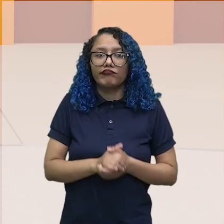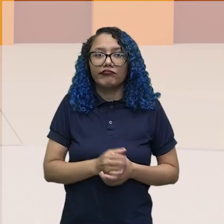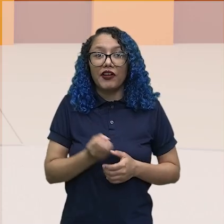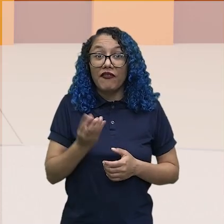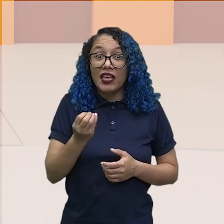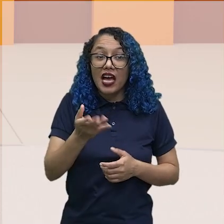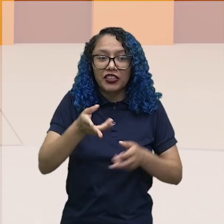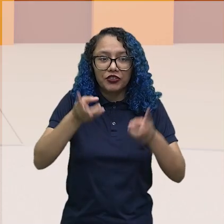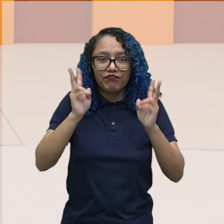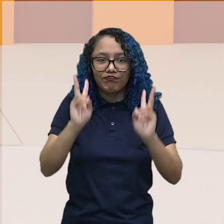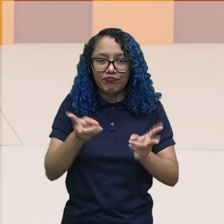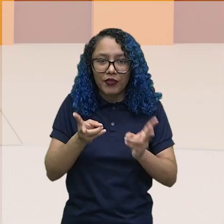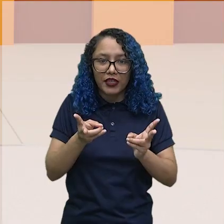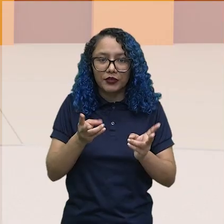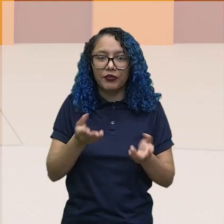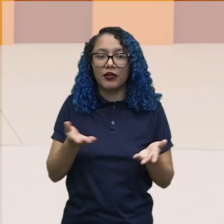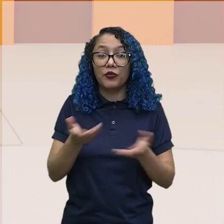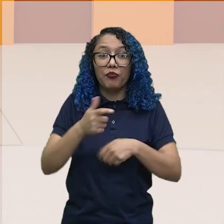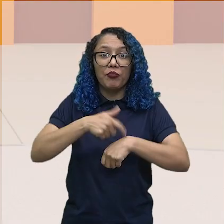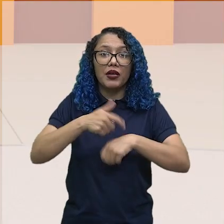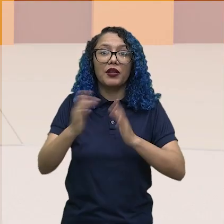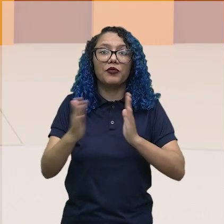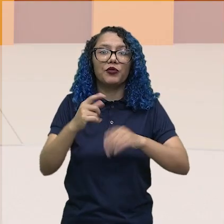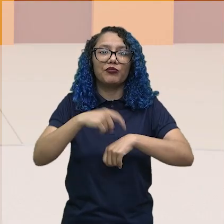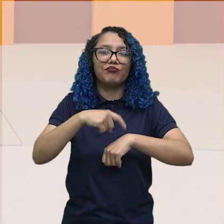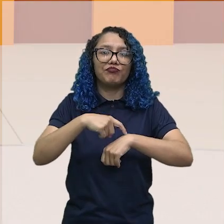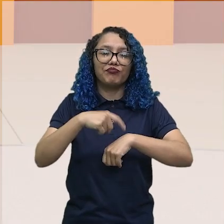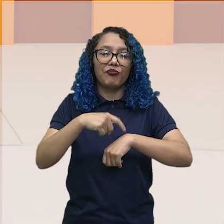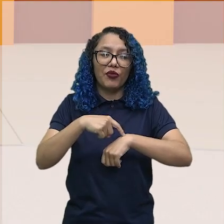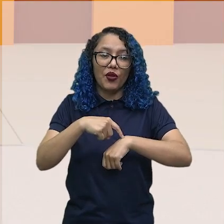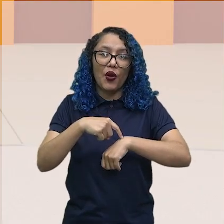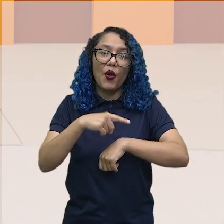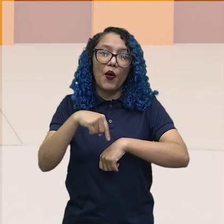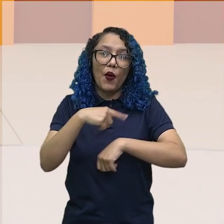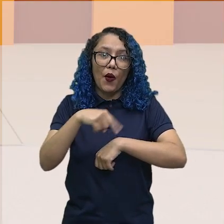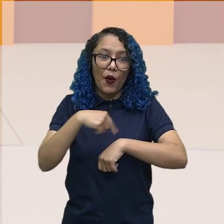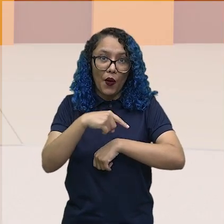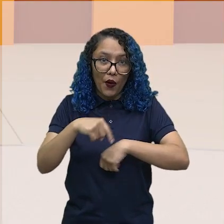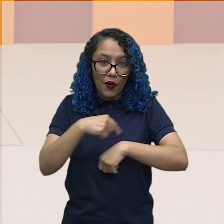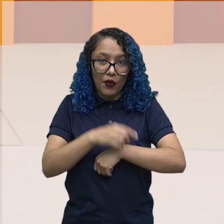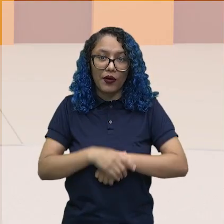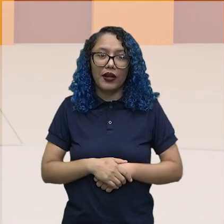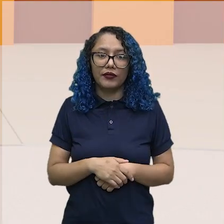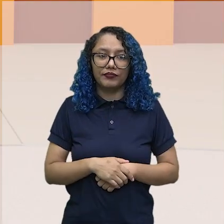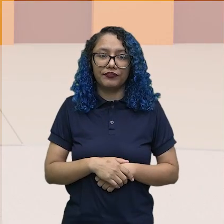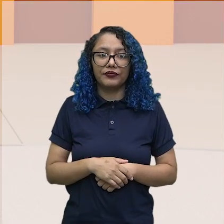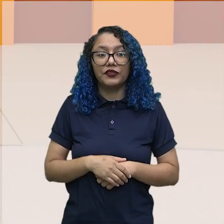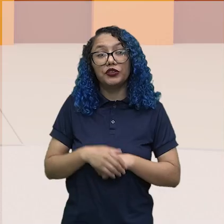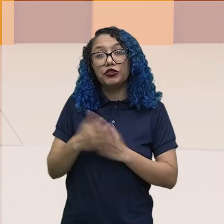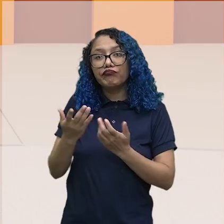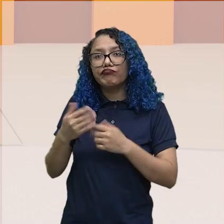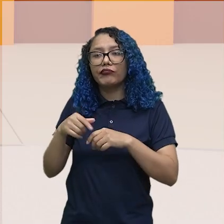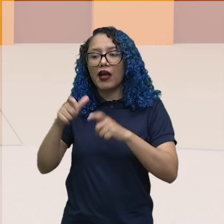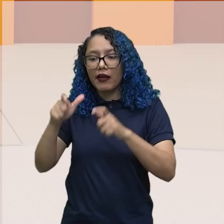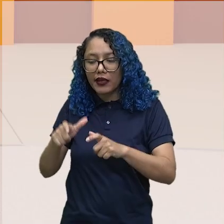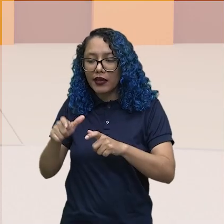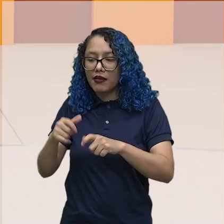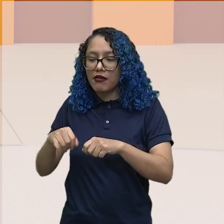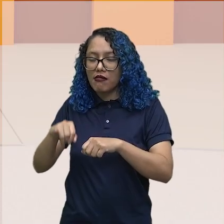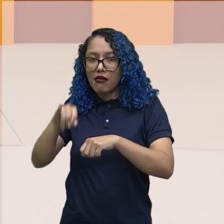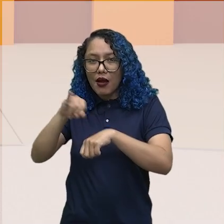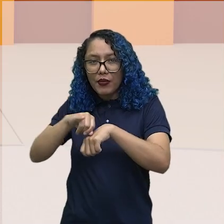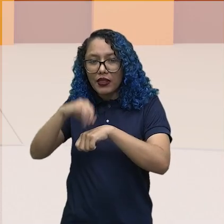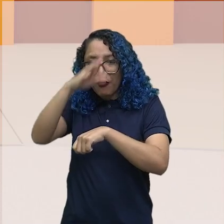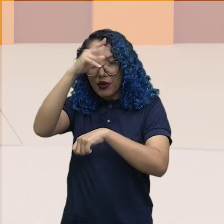feita nos dias atuais no espaço de algumas horas. Tempo de viagem entre Manaus, capital do Amazonas, e Lisboa, capital de Portugal, é